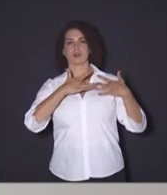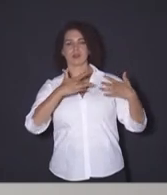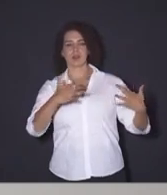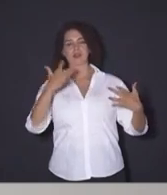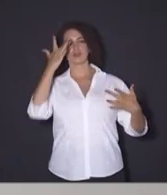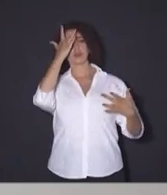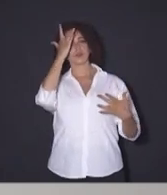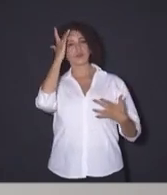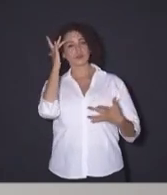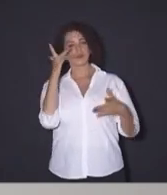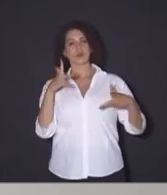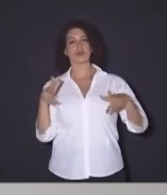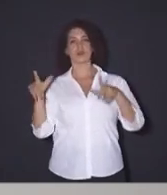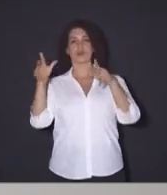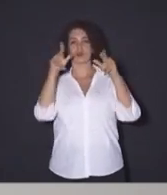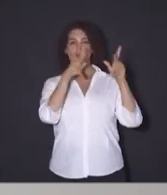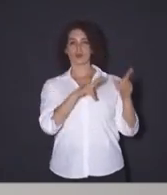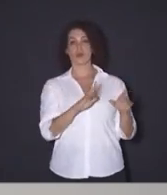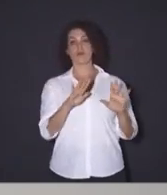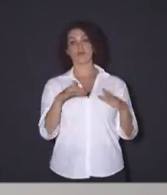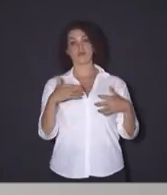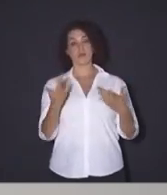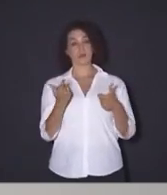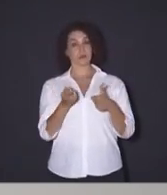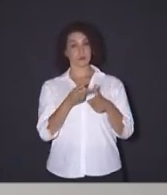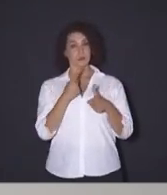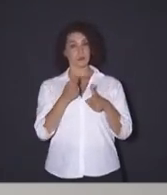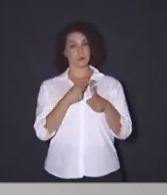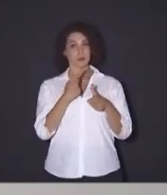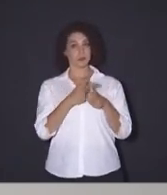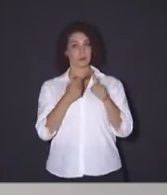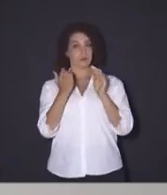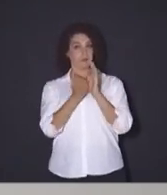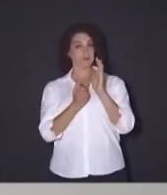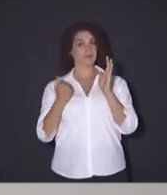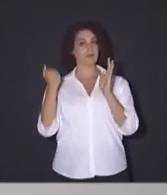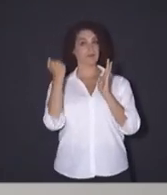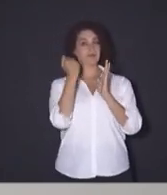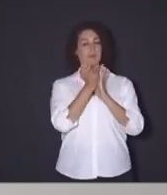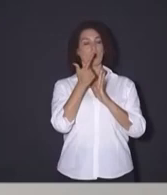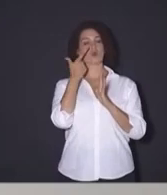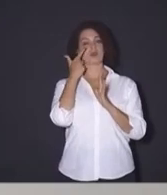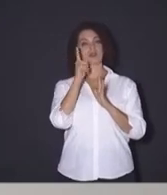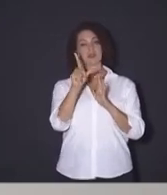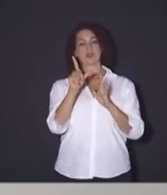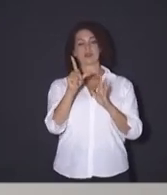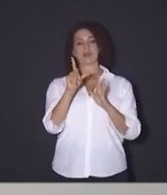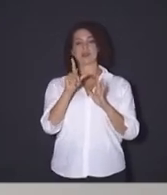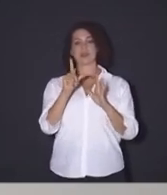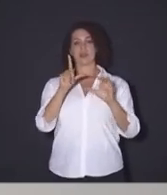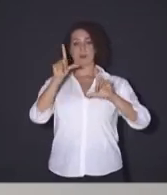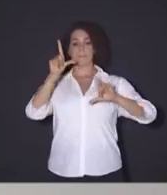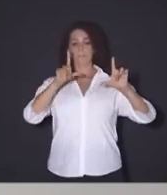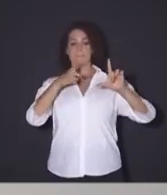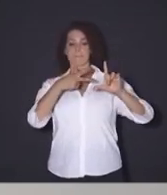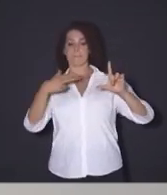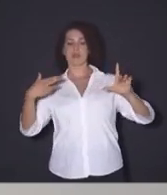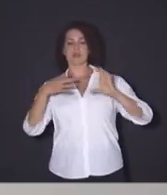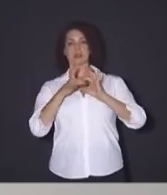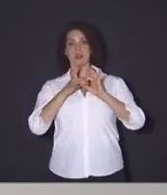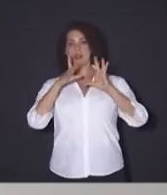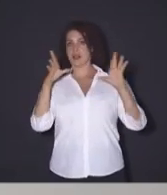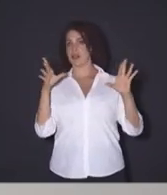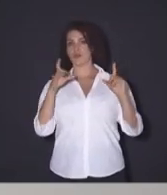pessoas em comuns são o primeiro passo para a gente construir uma mídia livre a meu ver é que esses